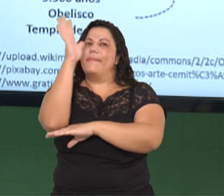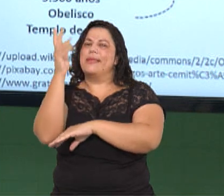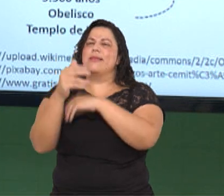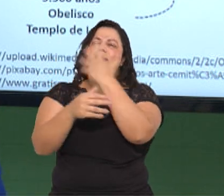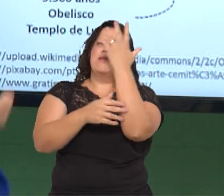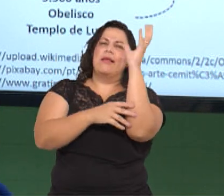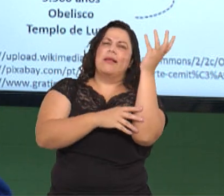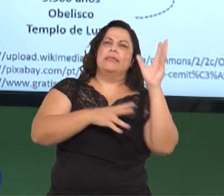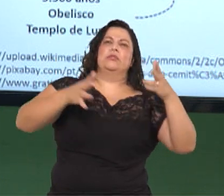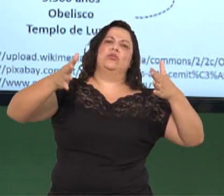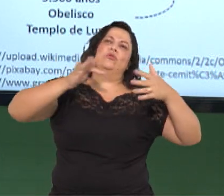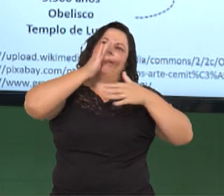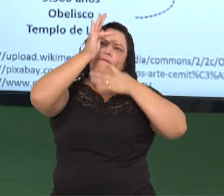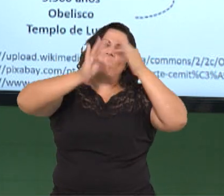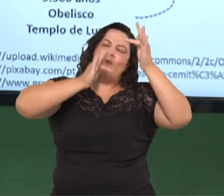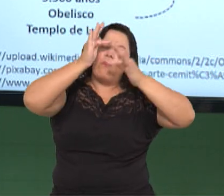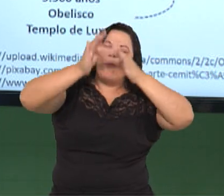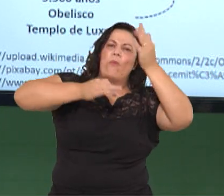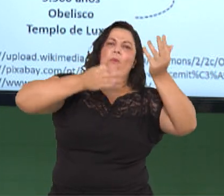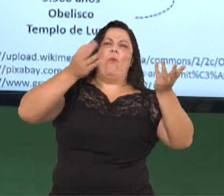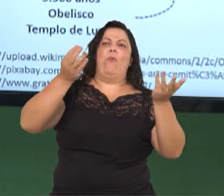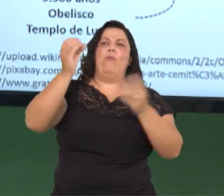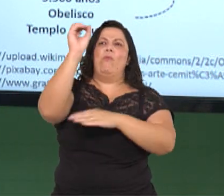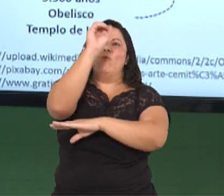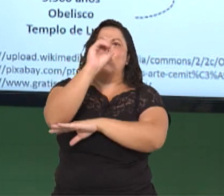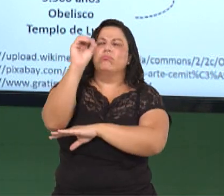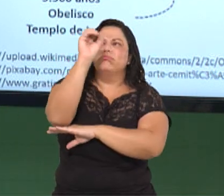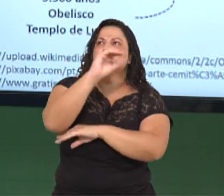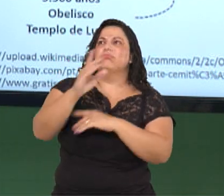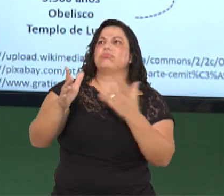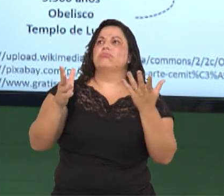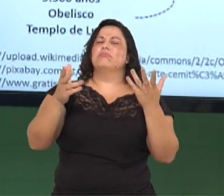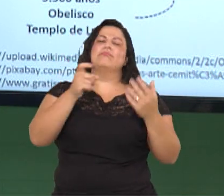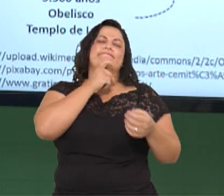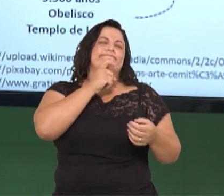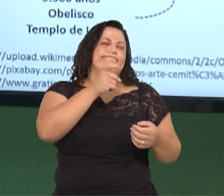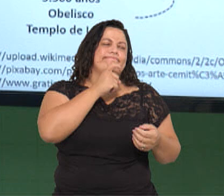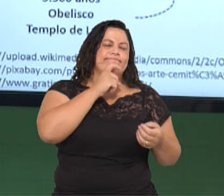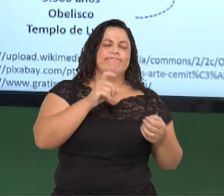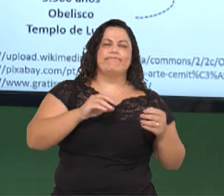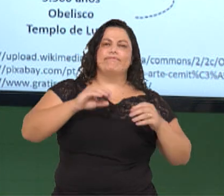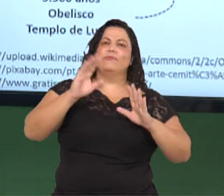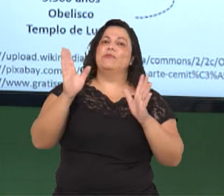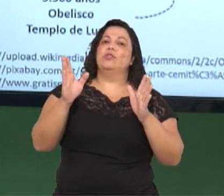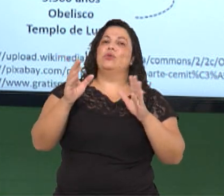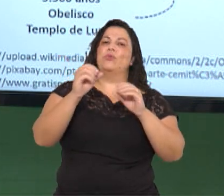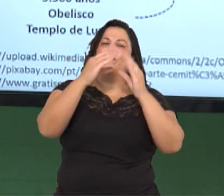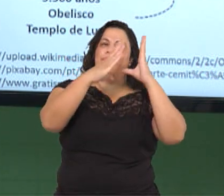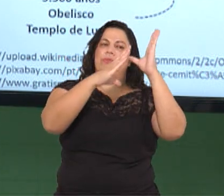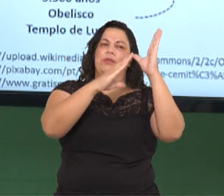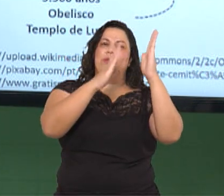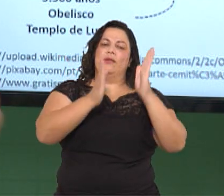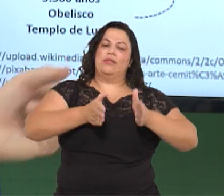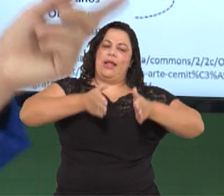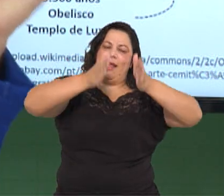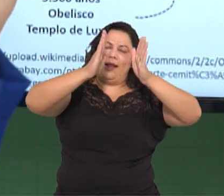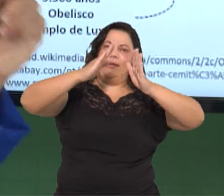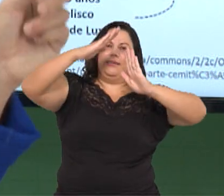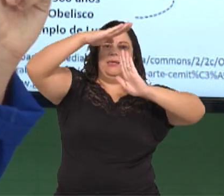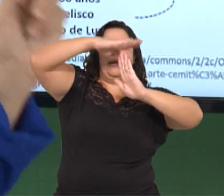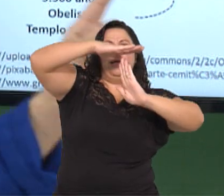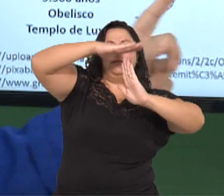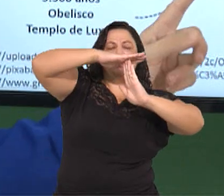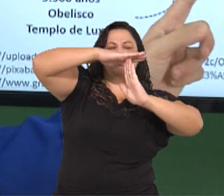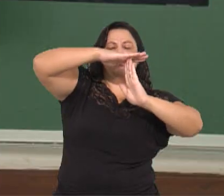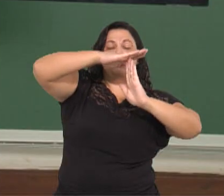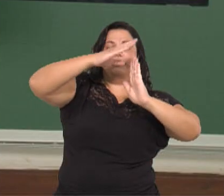primavera, outono, inverno ou verão, a projeção da sombra é diferente. Então, estuda-se,